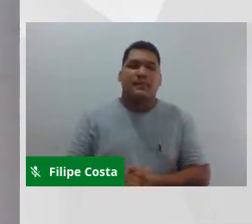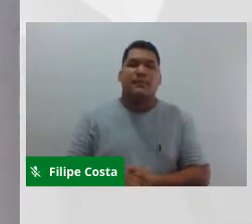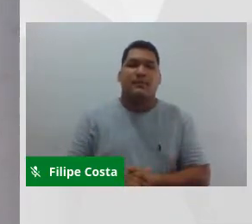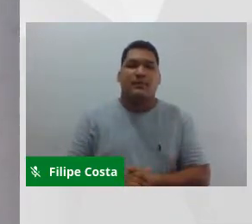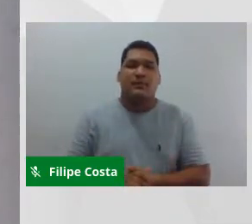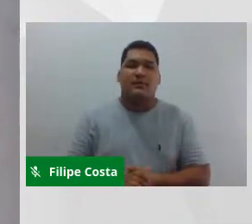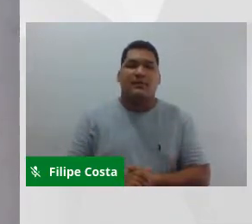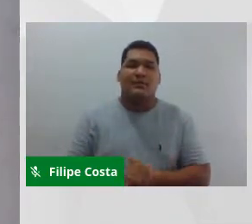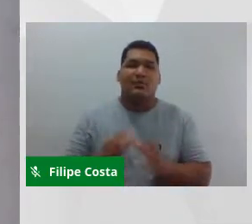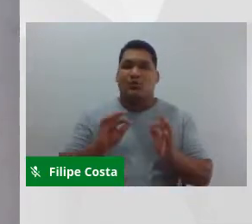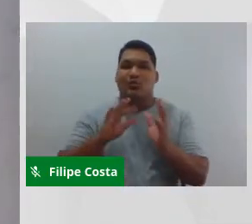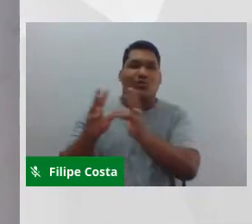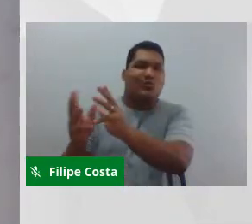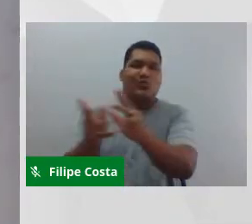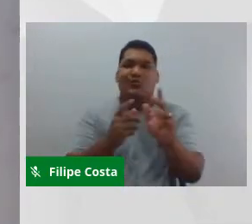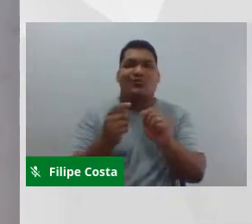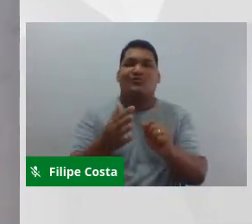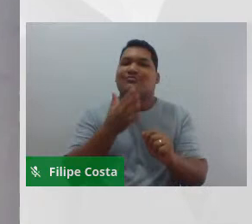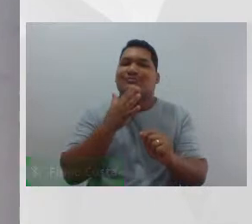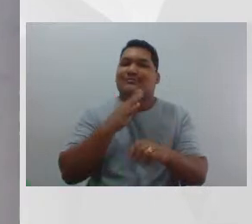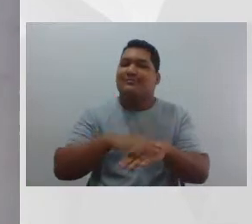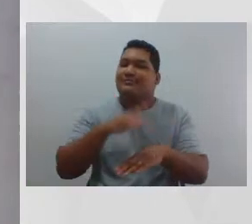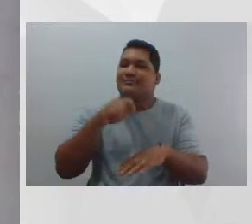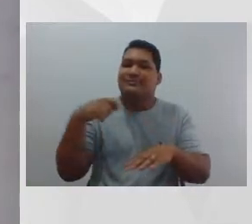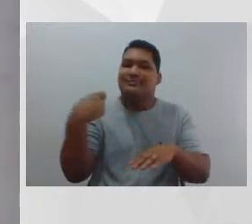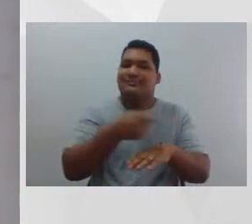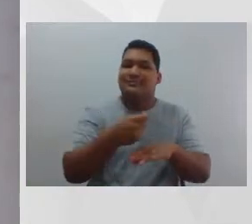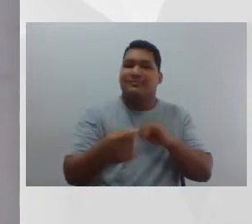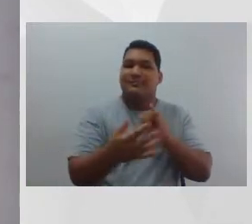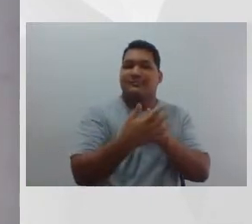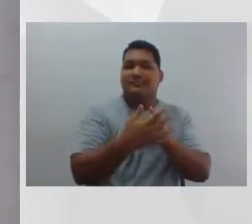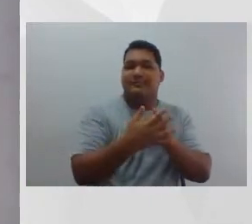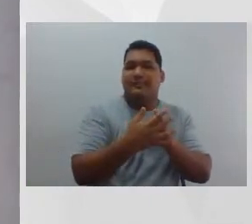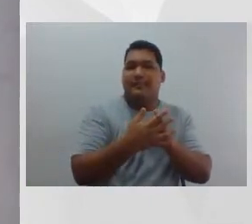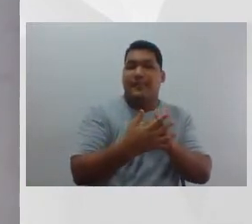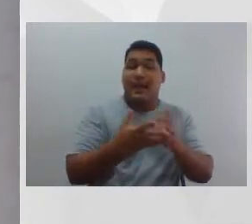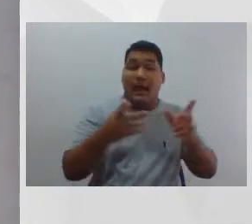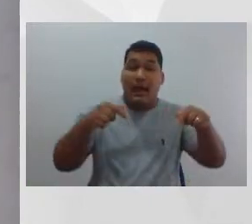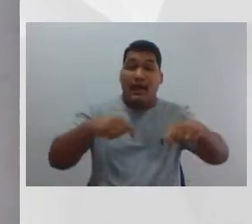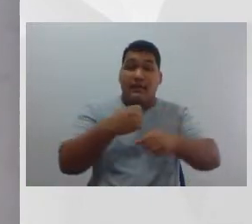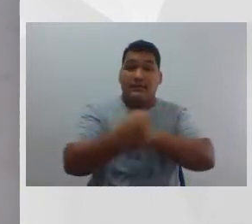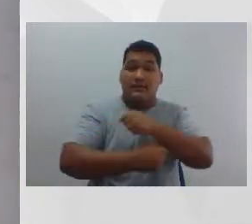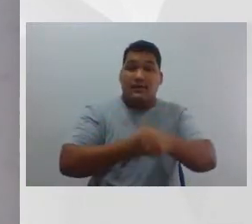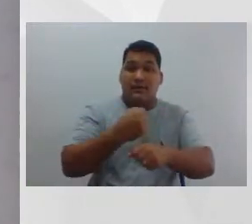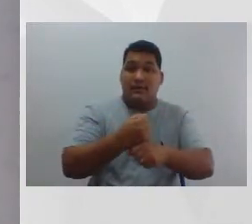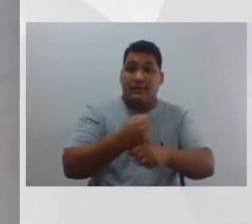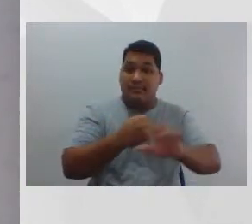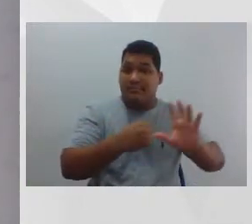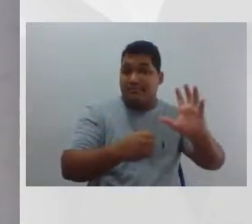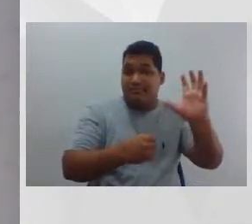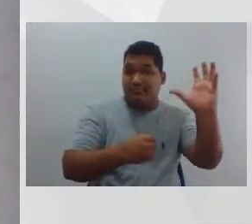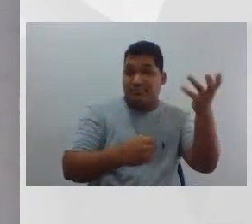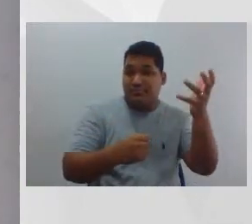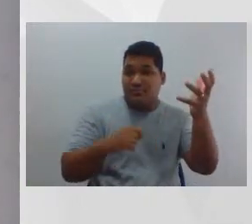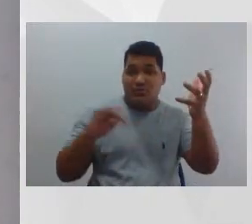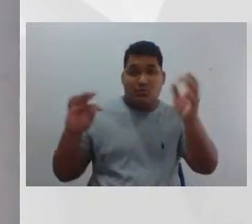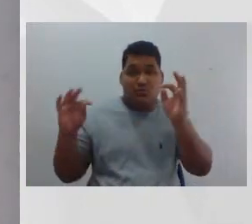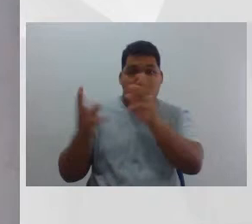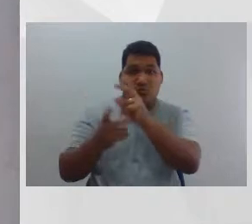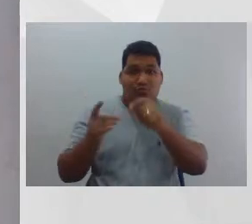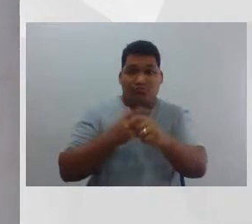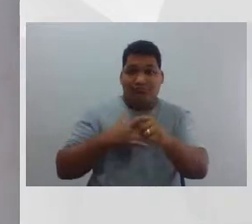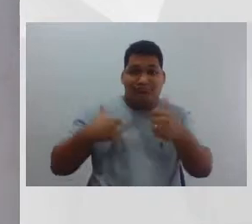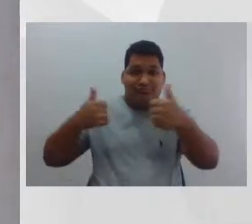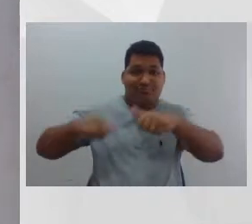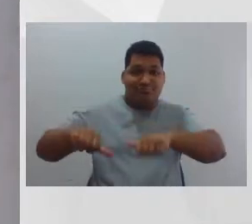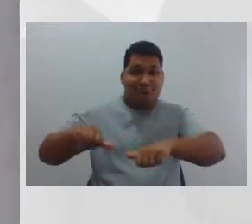mais conhecido por IFMA Campus Açailândia. Este ano, devido às circunstâncias que acometeram a saúde pública no Brasil,